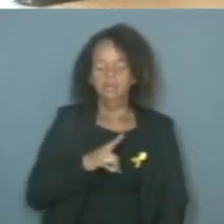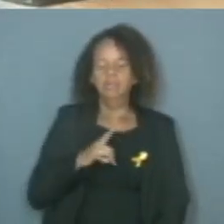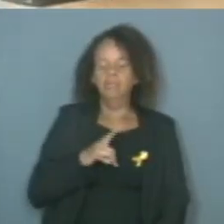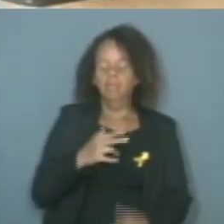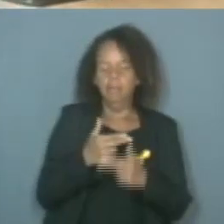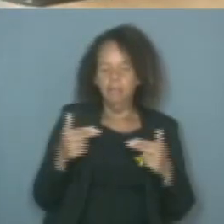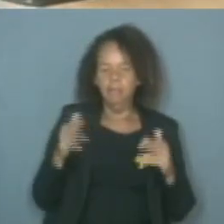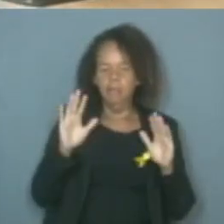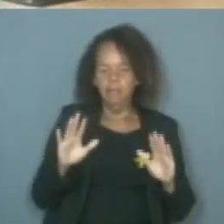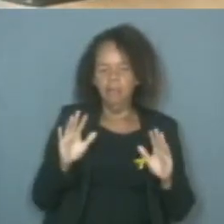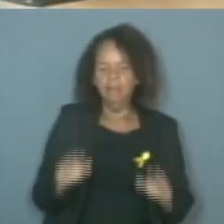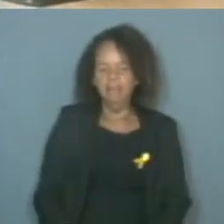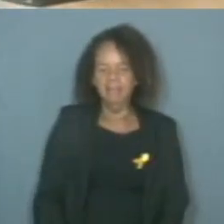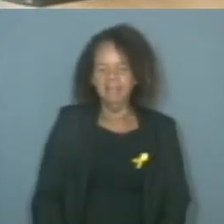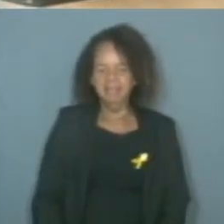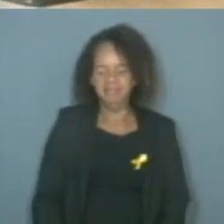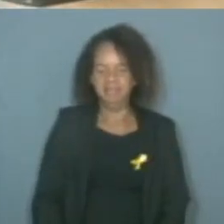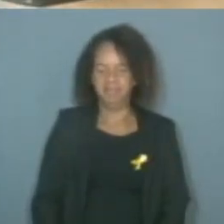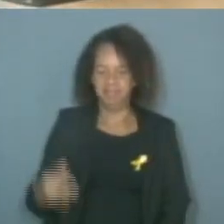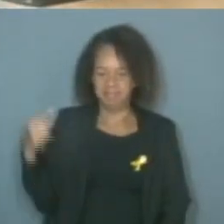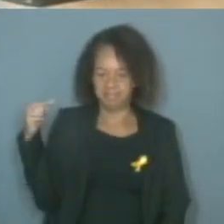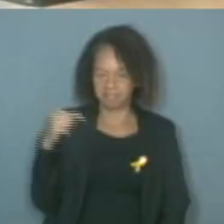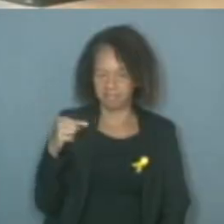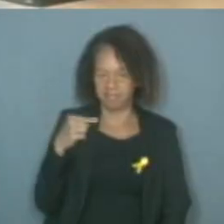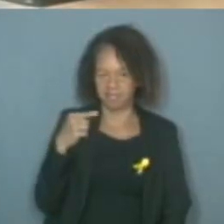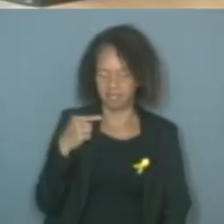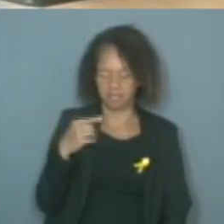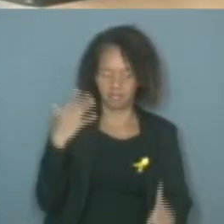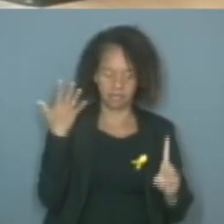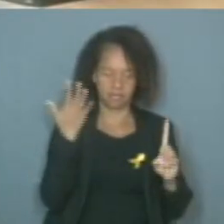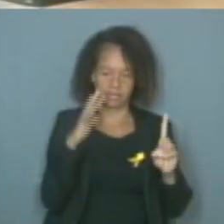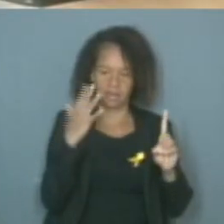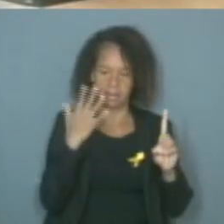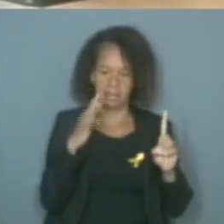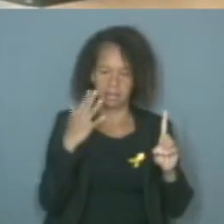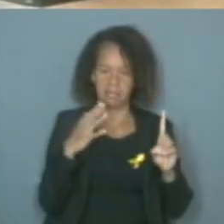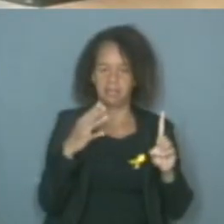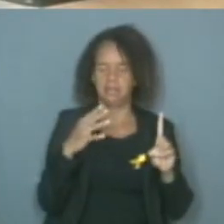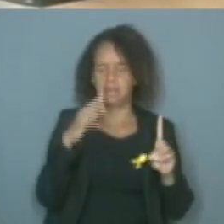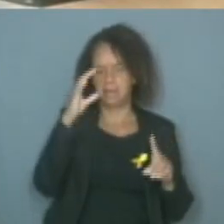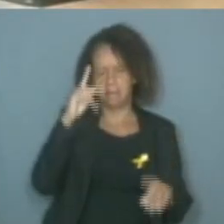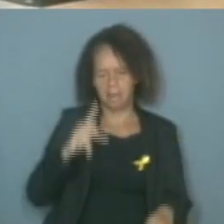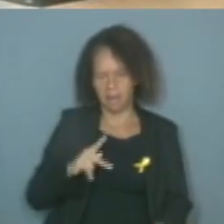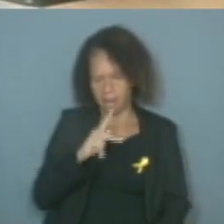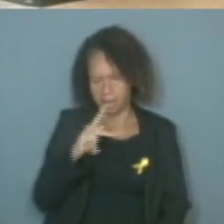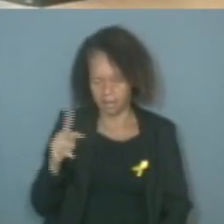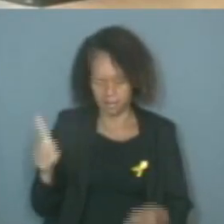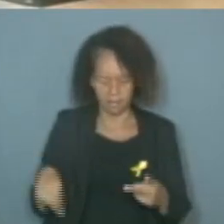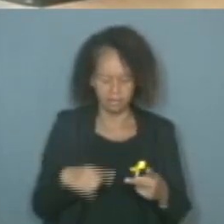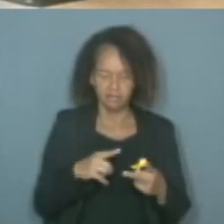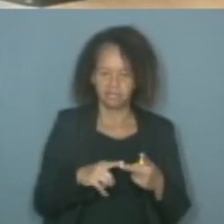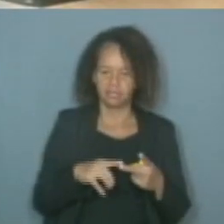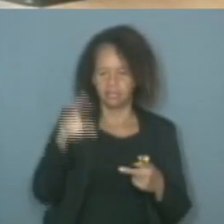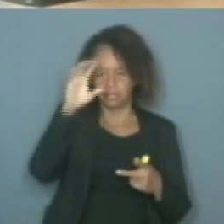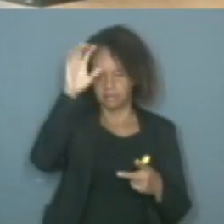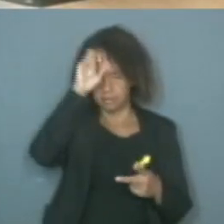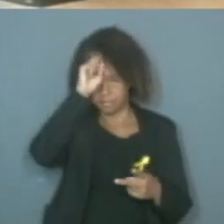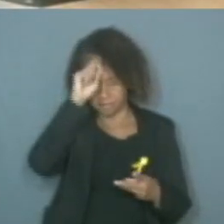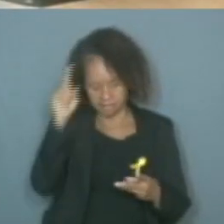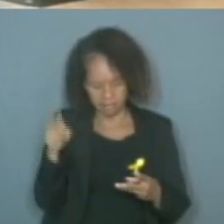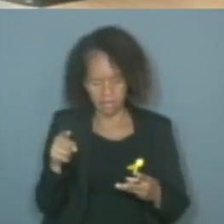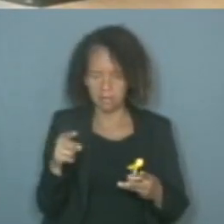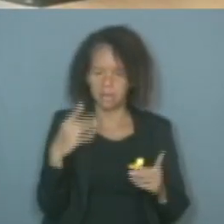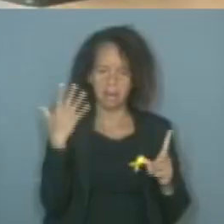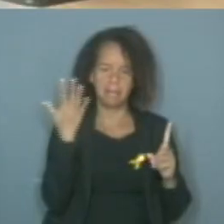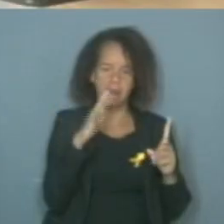outra coisa. Eu trago aqui, por exemplo, voto de aplausos para padres, para terreiros, porque